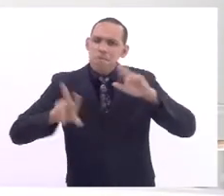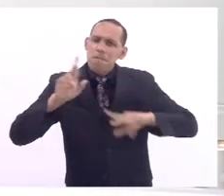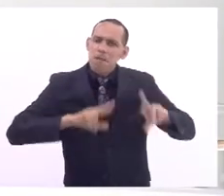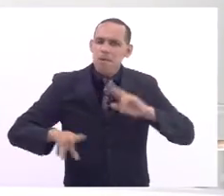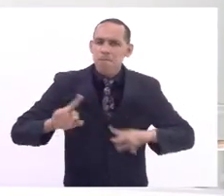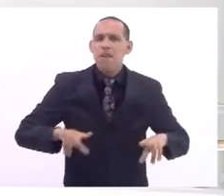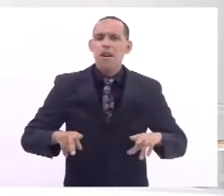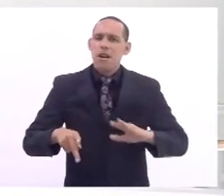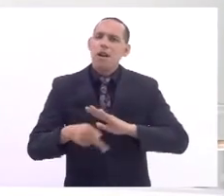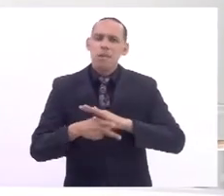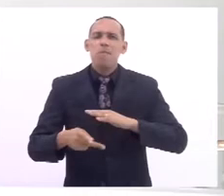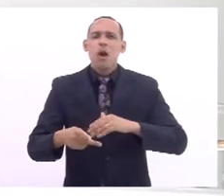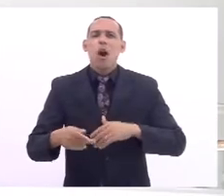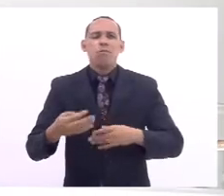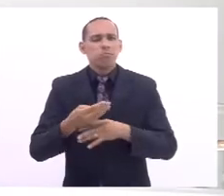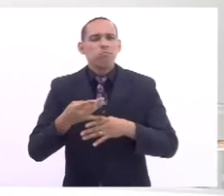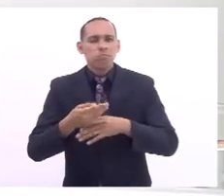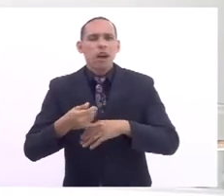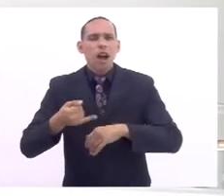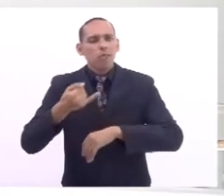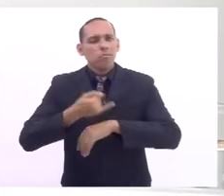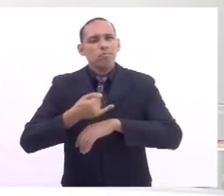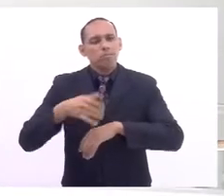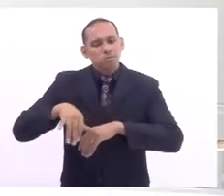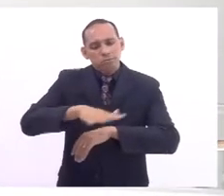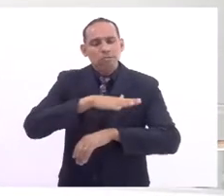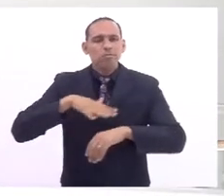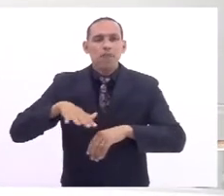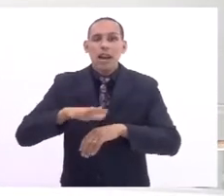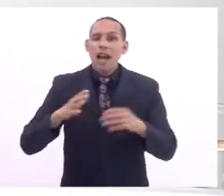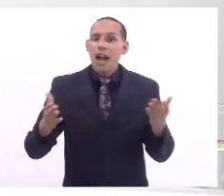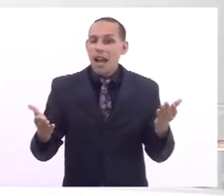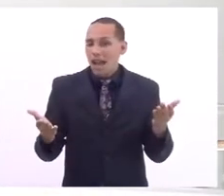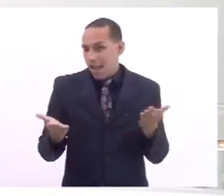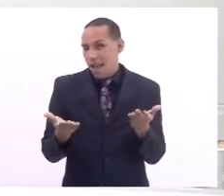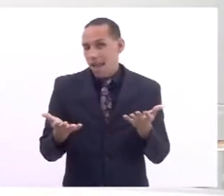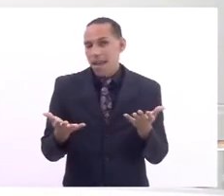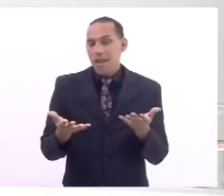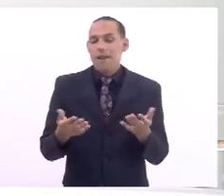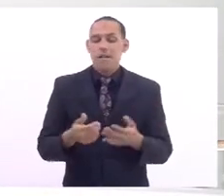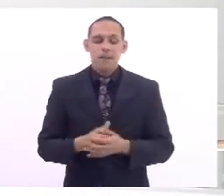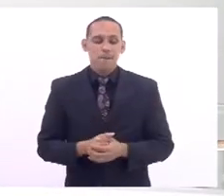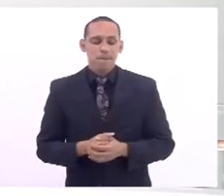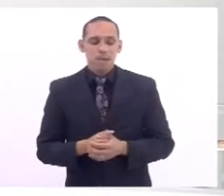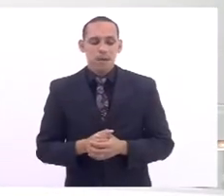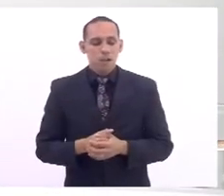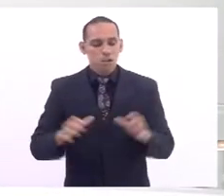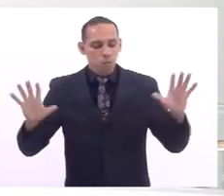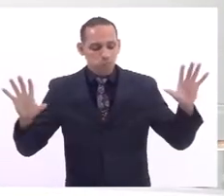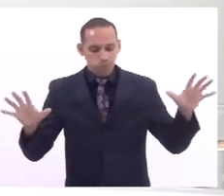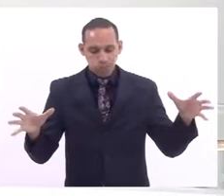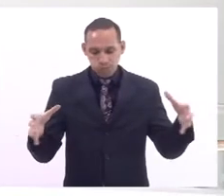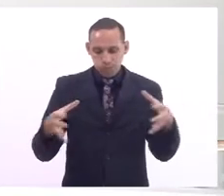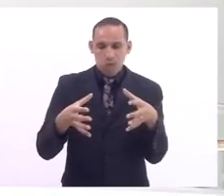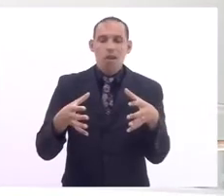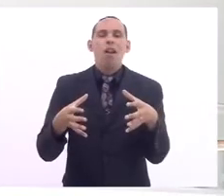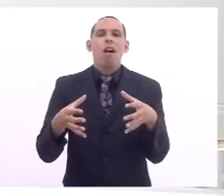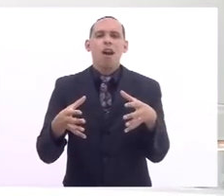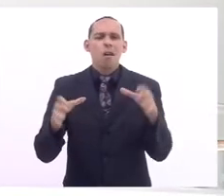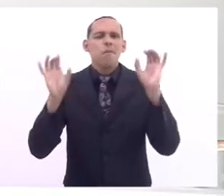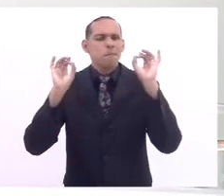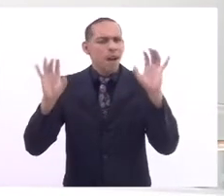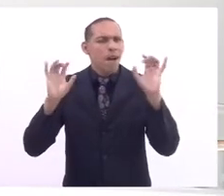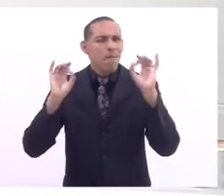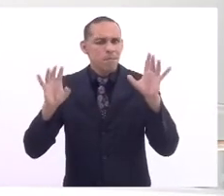espaços da cidade metropolitana e eles conseguiram juntar um grupo e-social na que representava